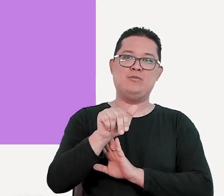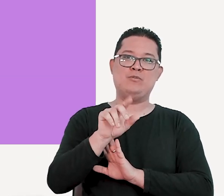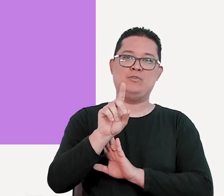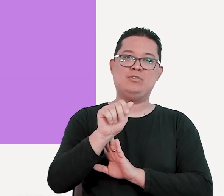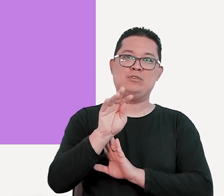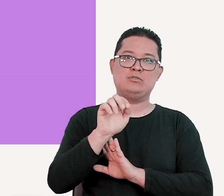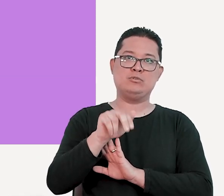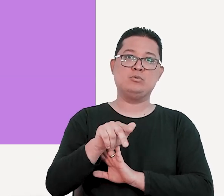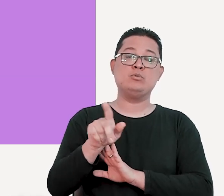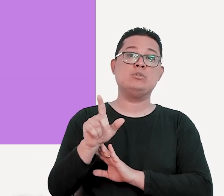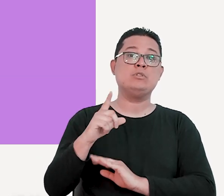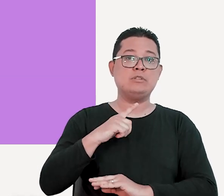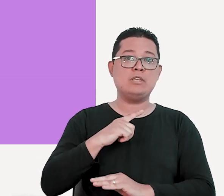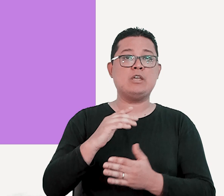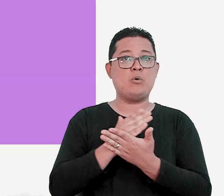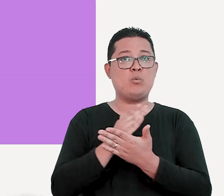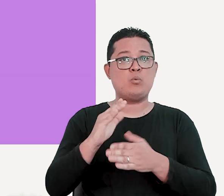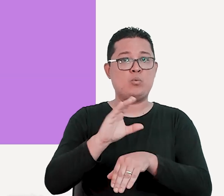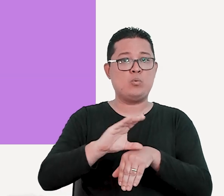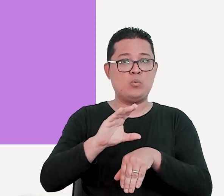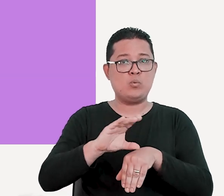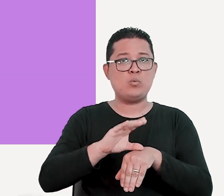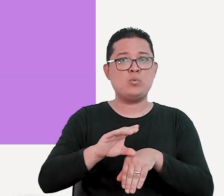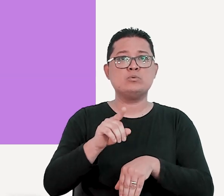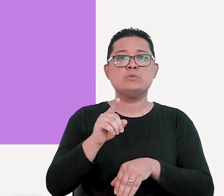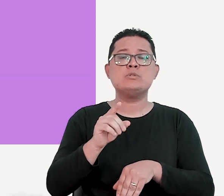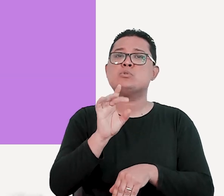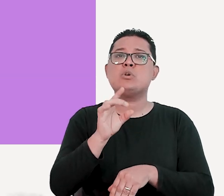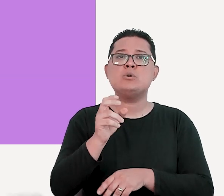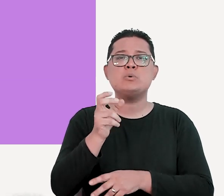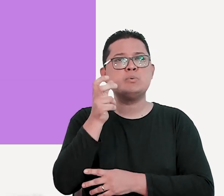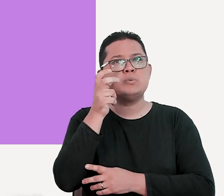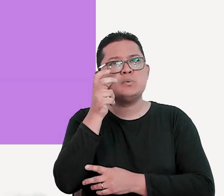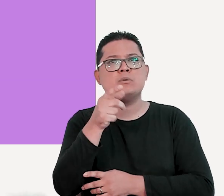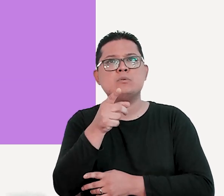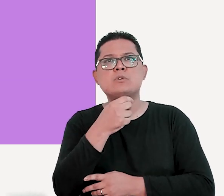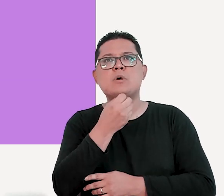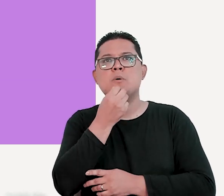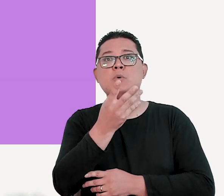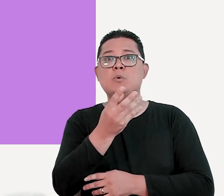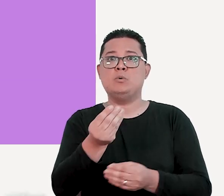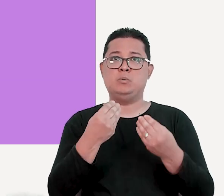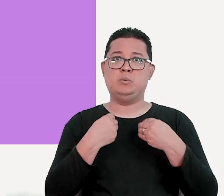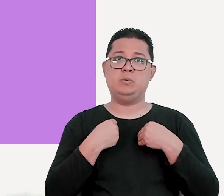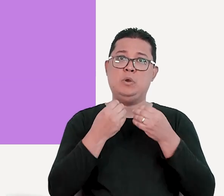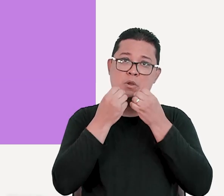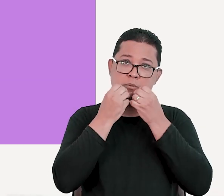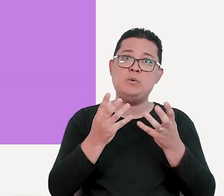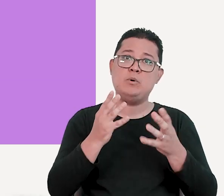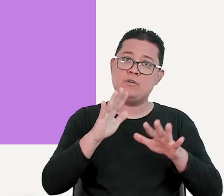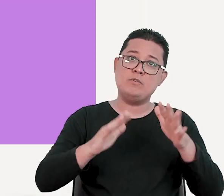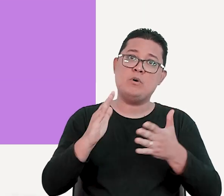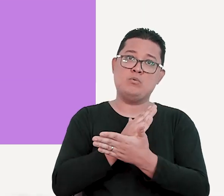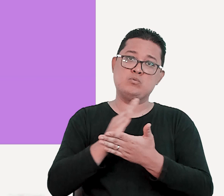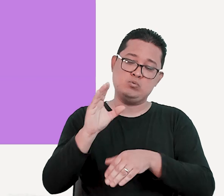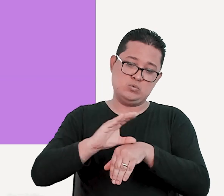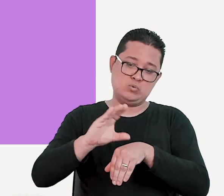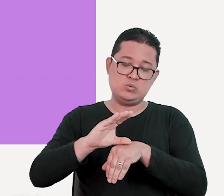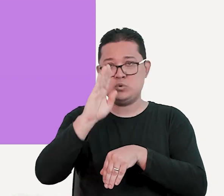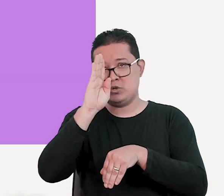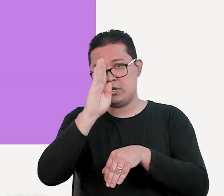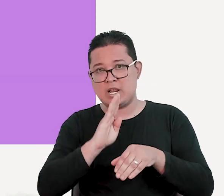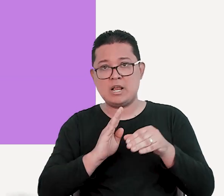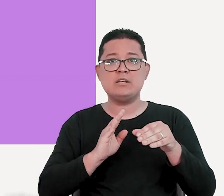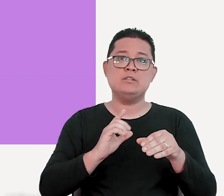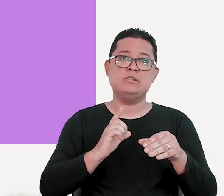encontros. Nem que você vá só como ouvinte, já é muito enriquecedor para você entender e ver como é que é o mercado de fora. Tem o